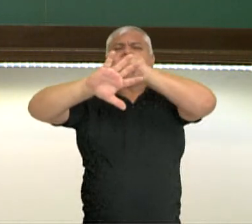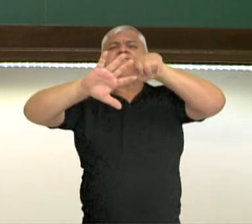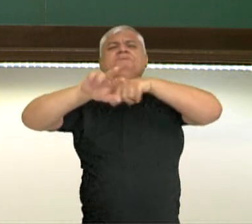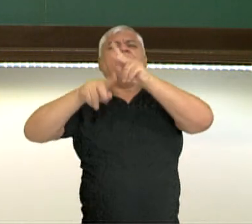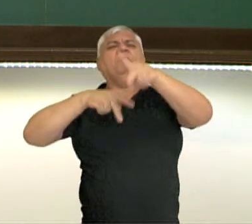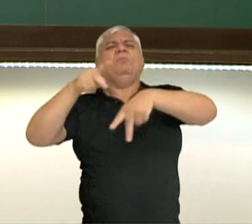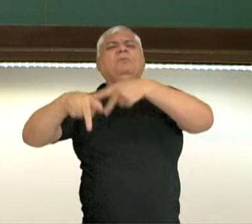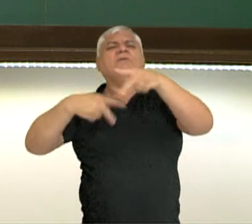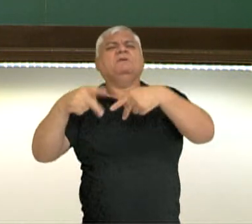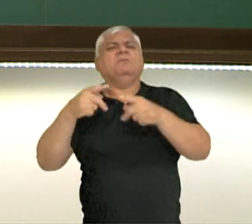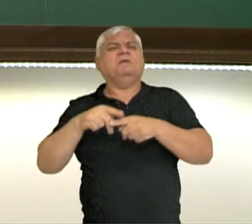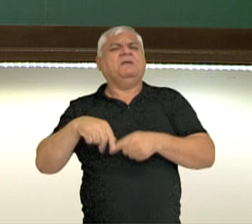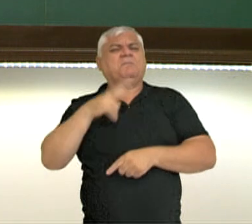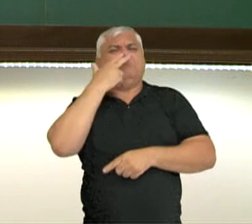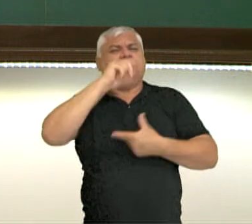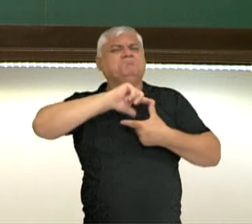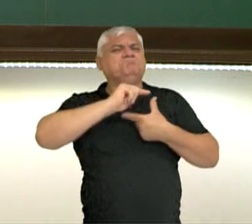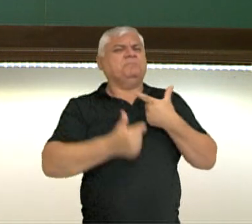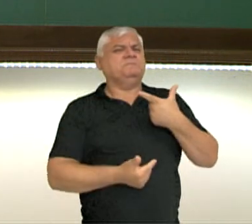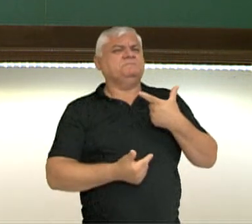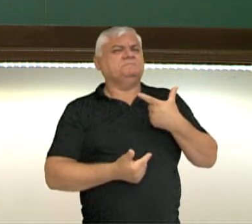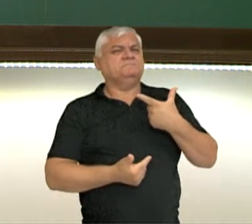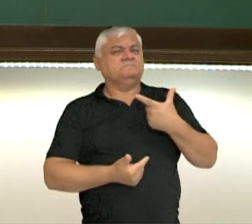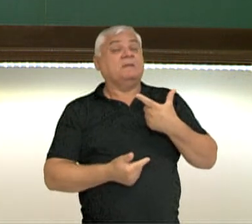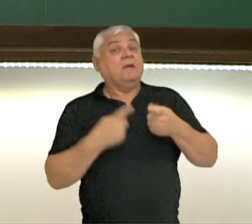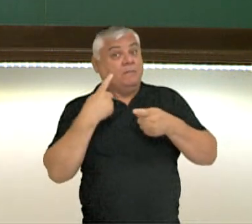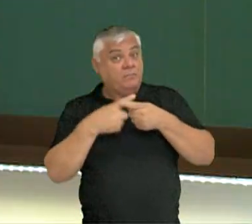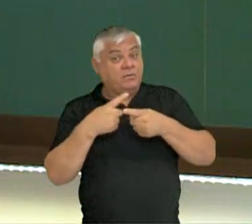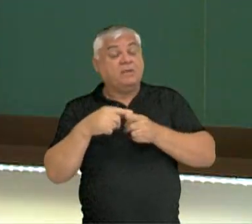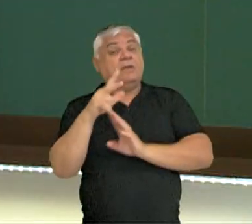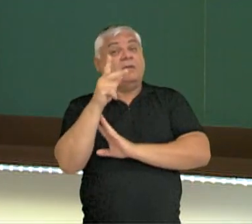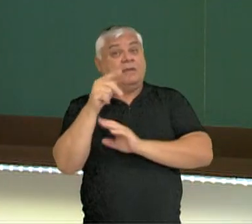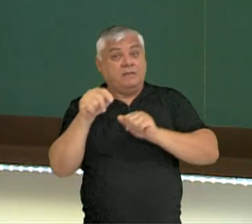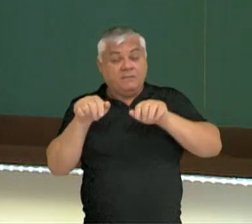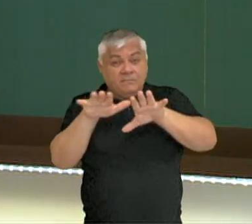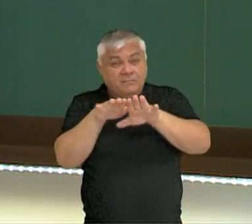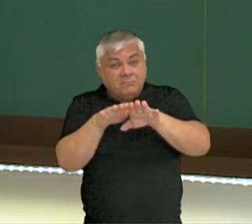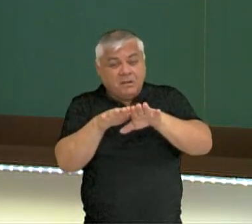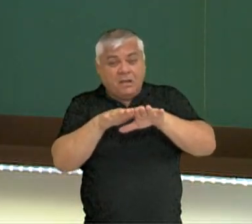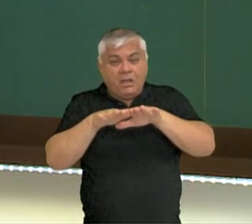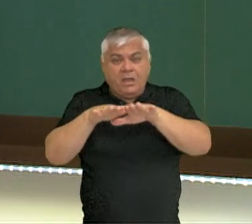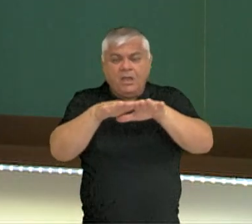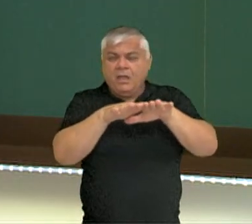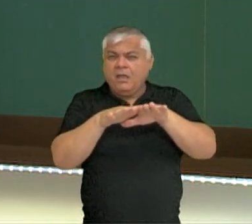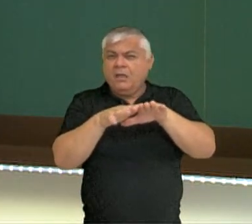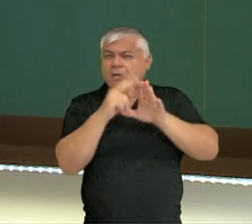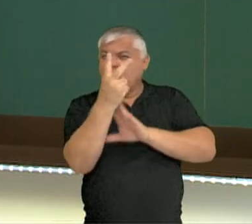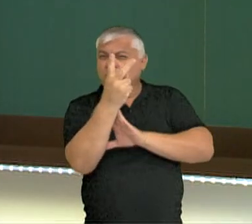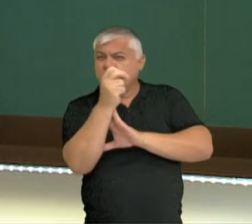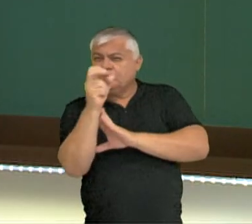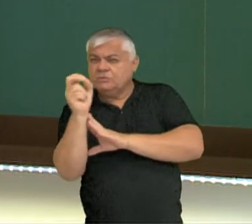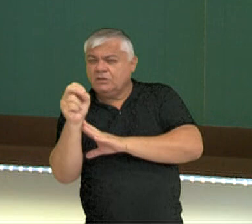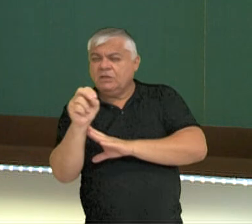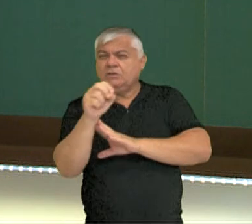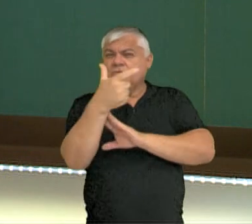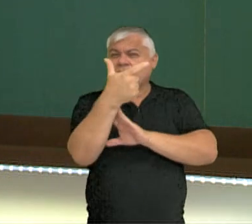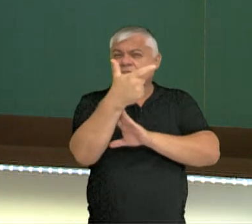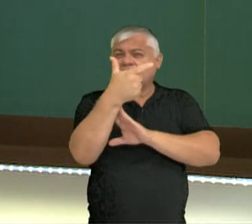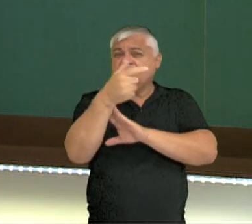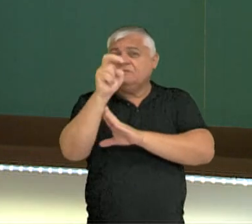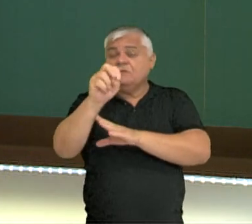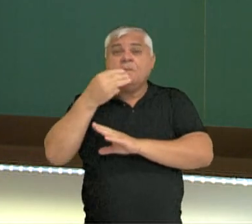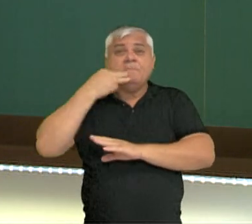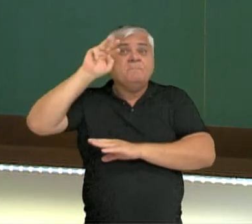está completamente derrubada? Porque a Pangeia, ela tem entre 200 a 225 milhões de